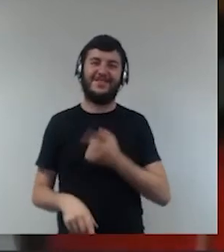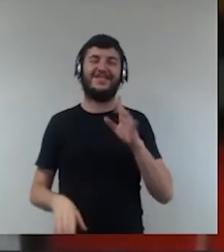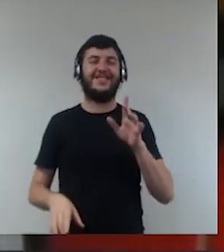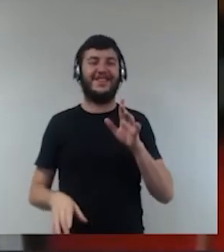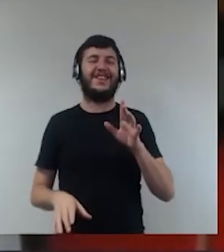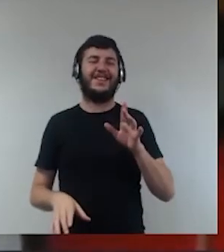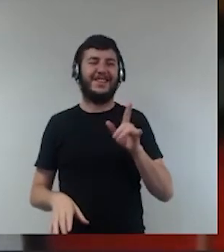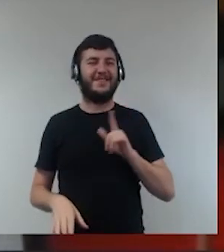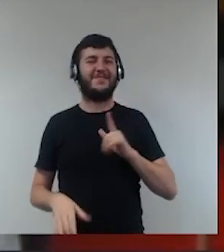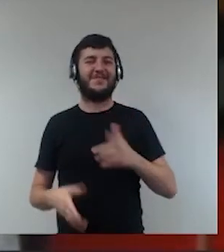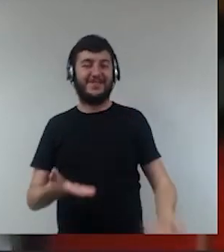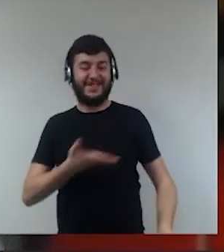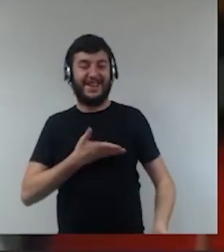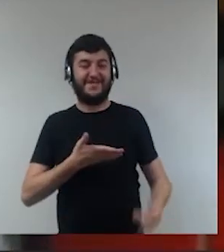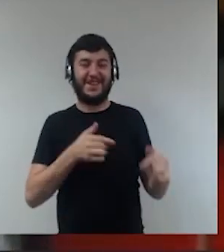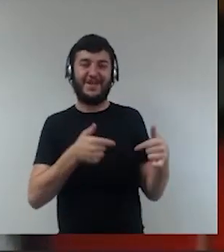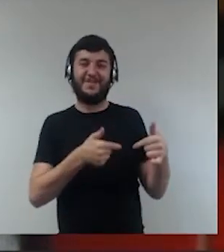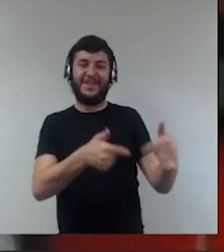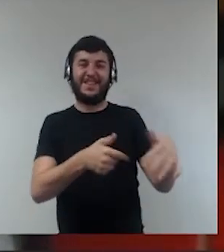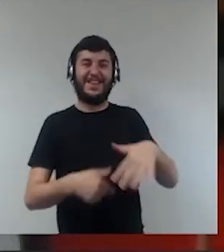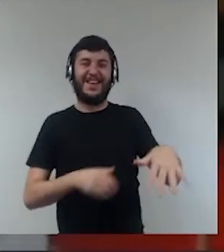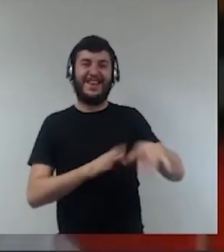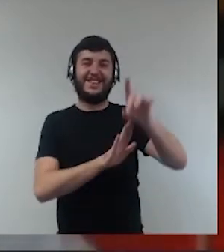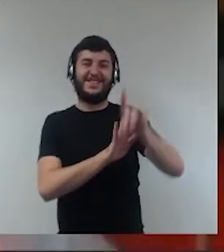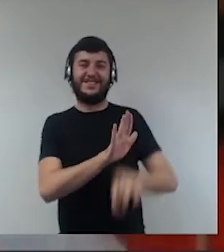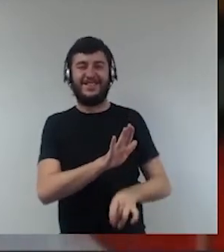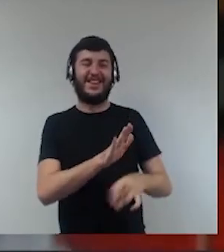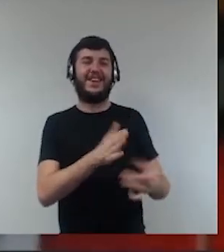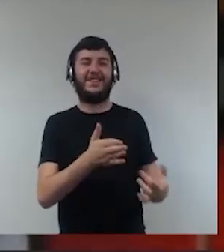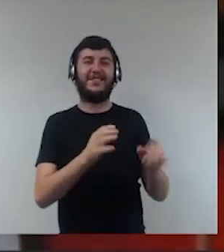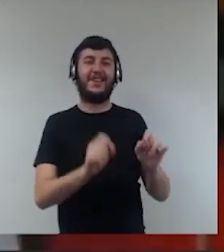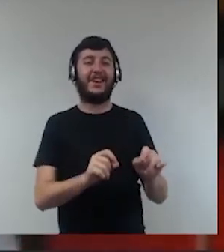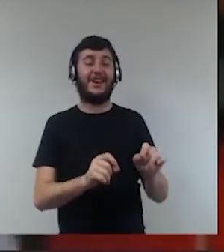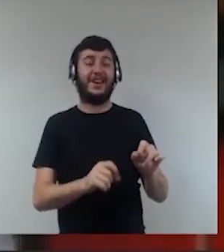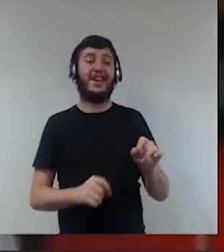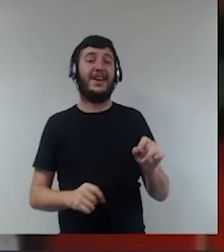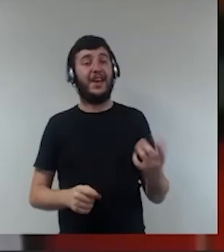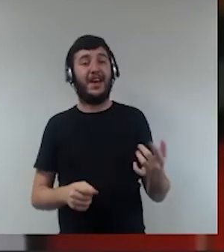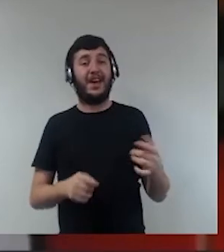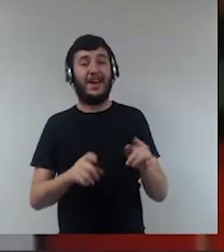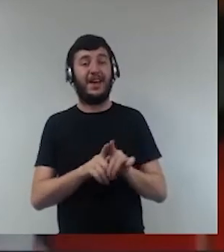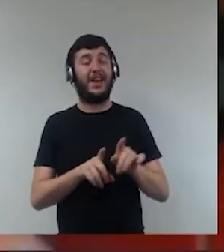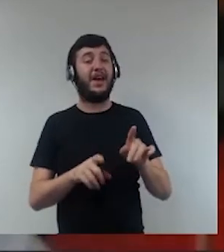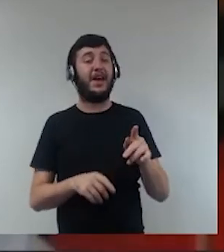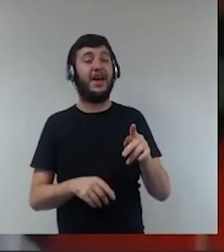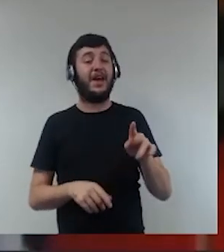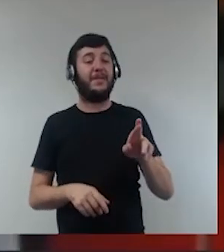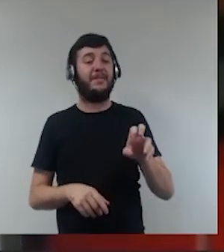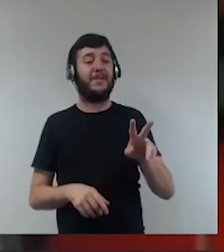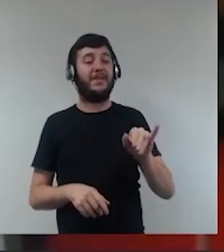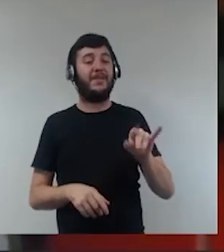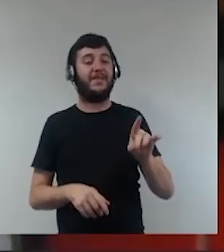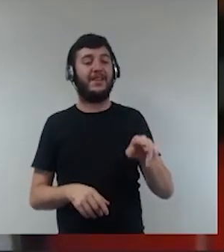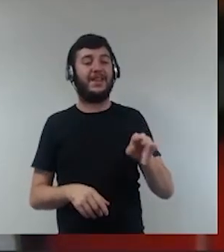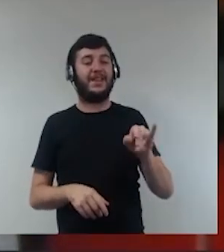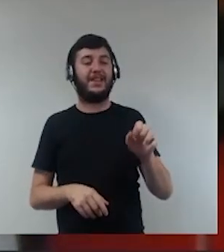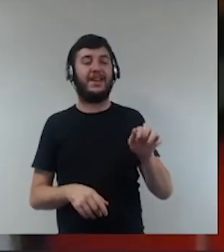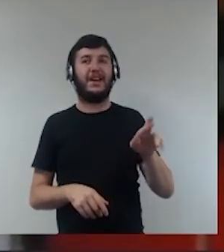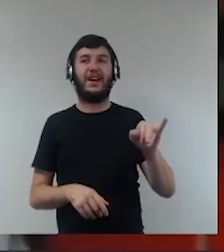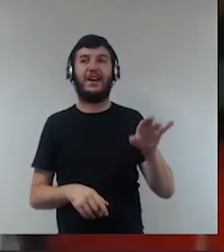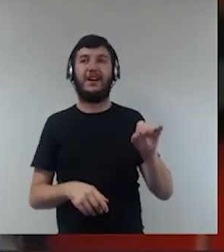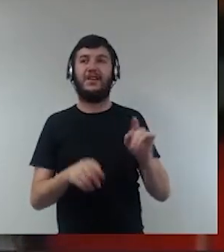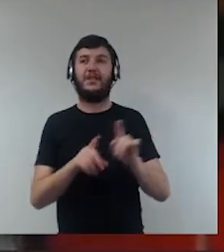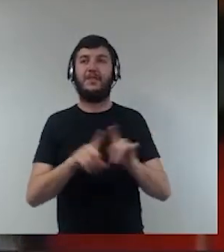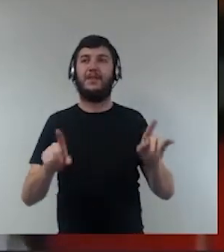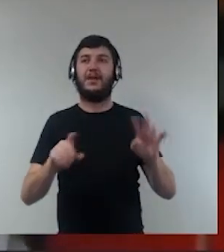previdenciário. E o Código de Processo Civil, o processo eletrônico, naturalmente, já trouxeram uma série de encargos à advocacia,